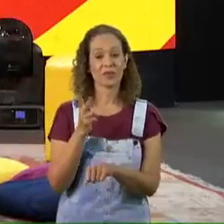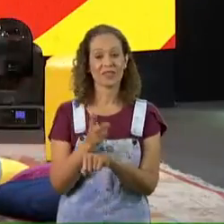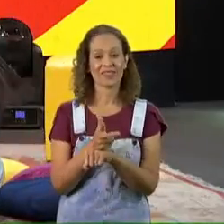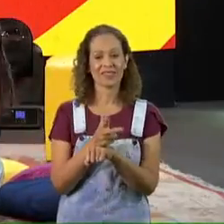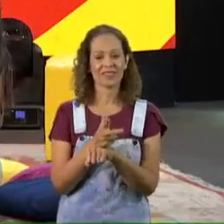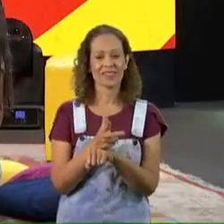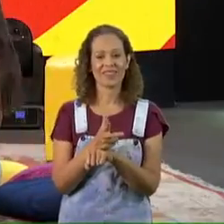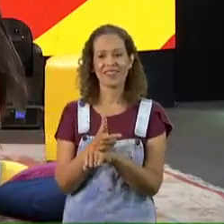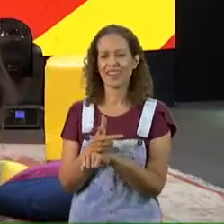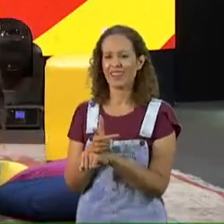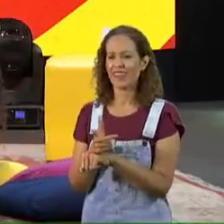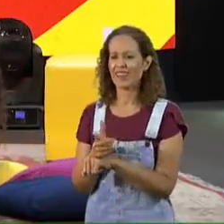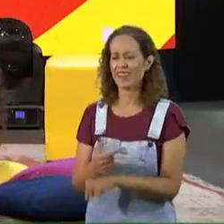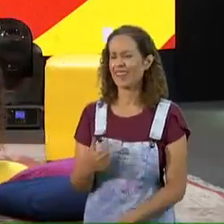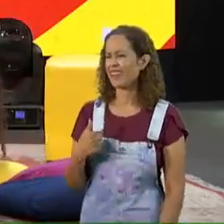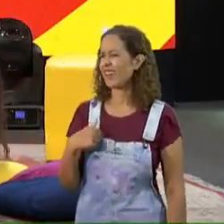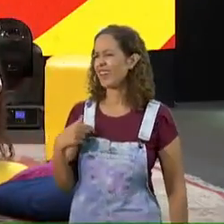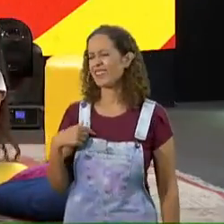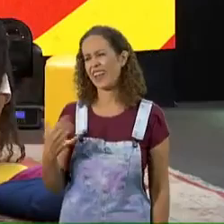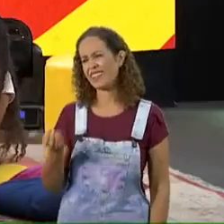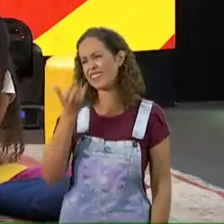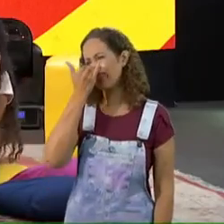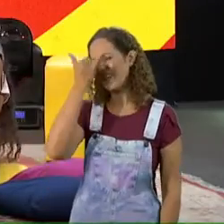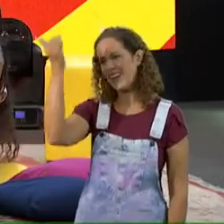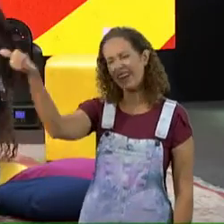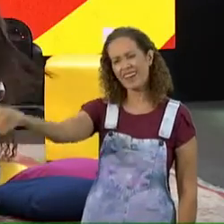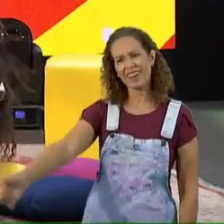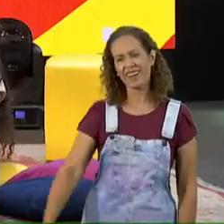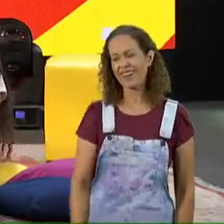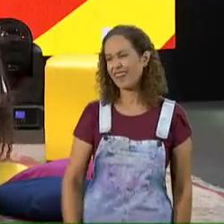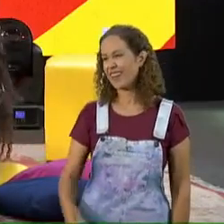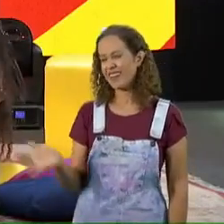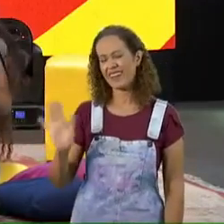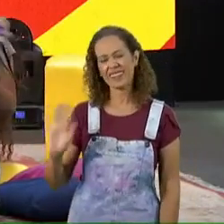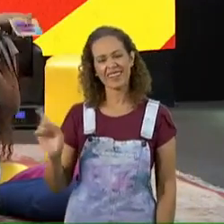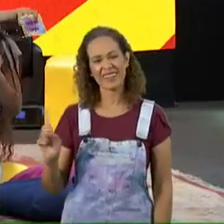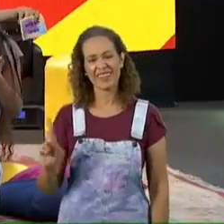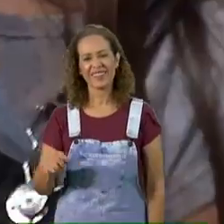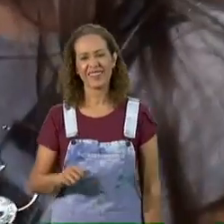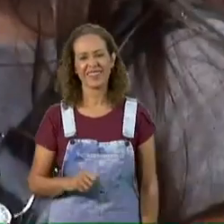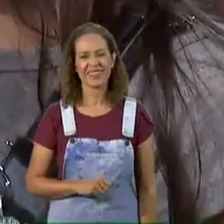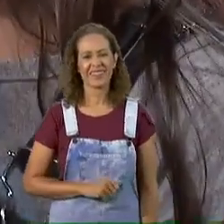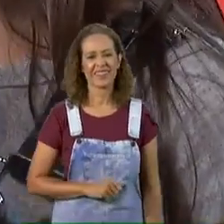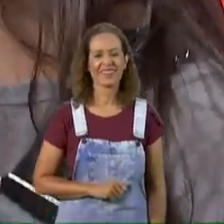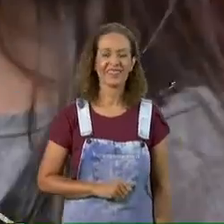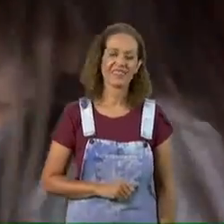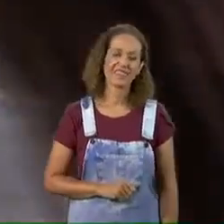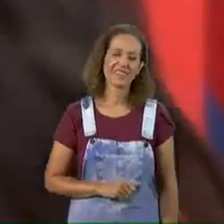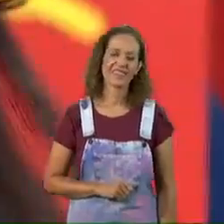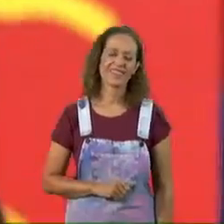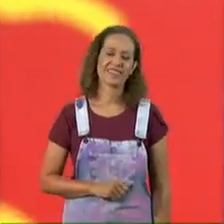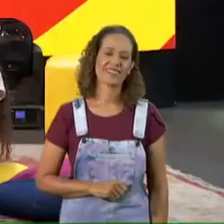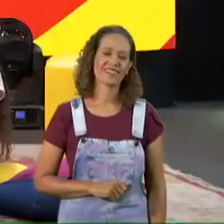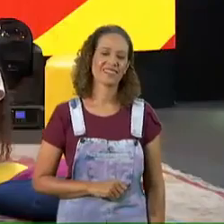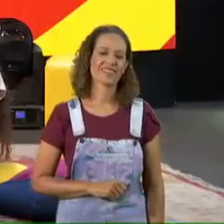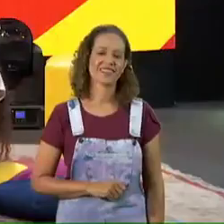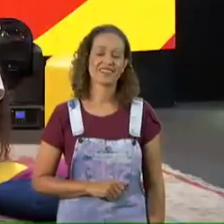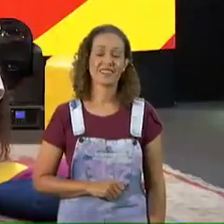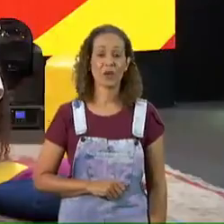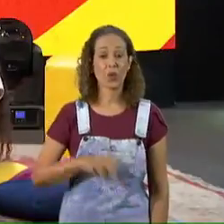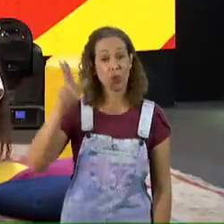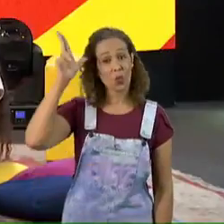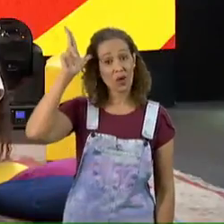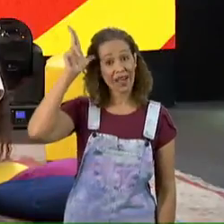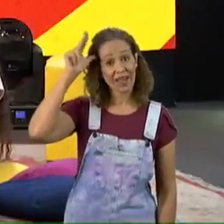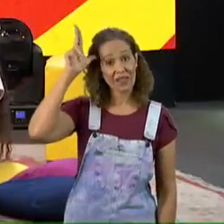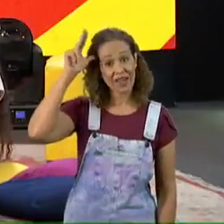Nossa, eu tô com vai. Muita azar. Ah, vai, mostra ali pra câmera lá. Rio. Imite um cavalo. Vai